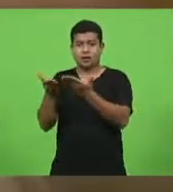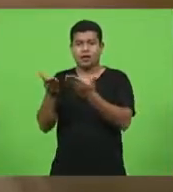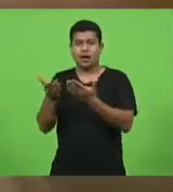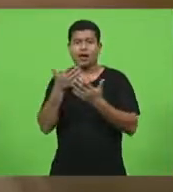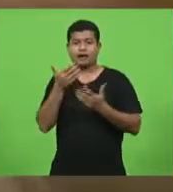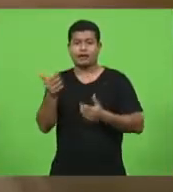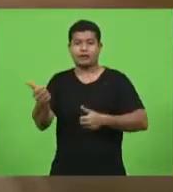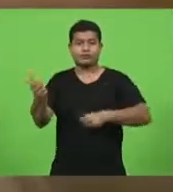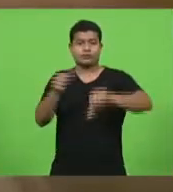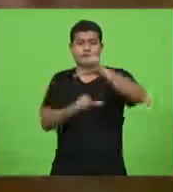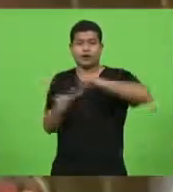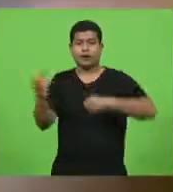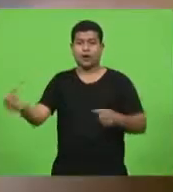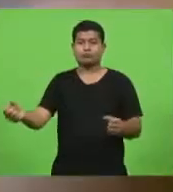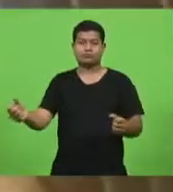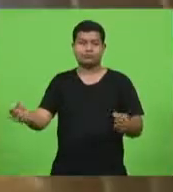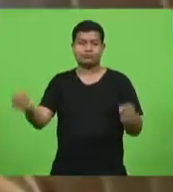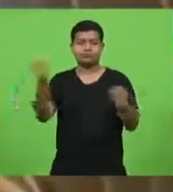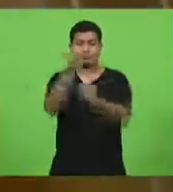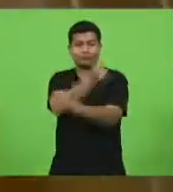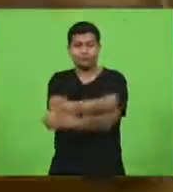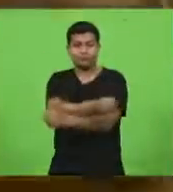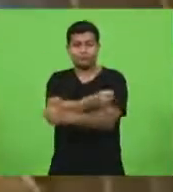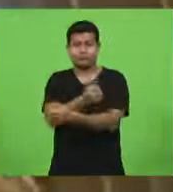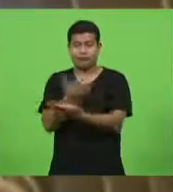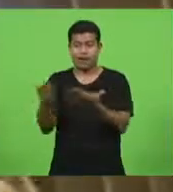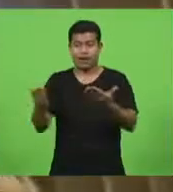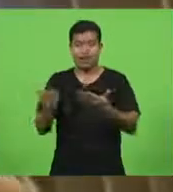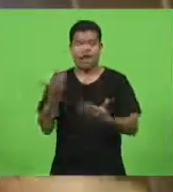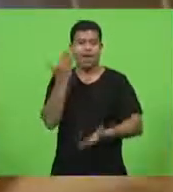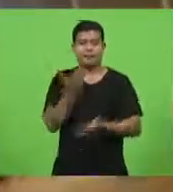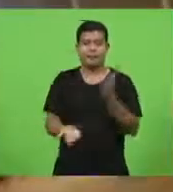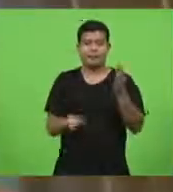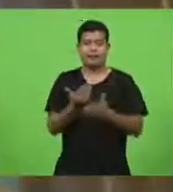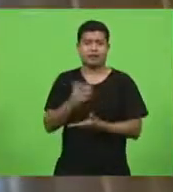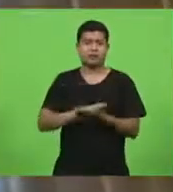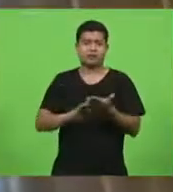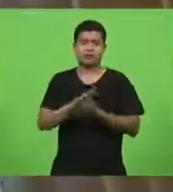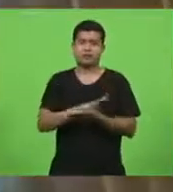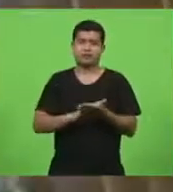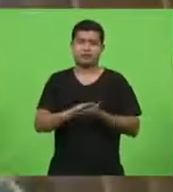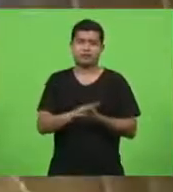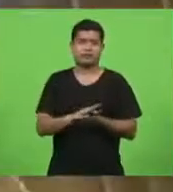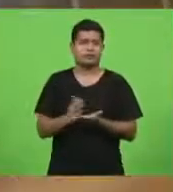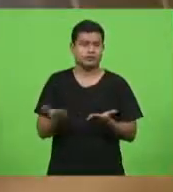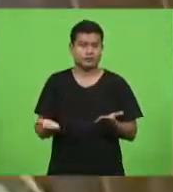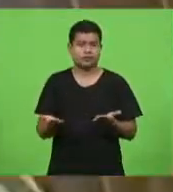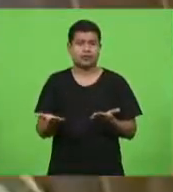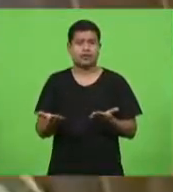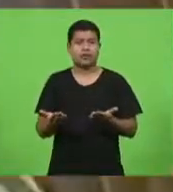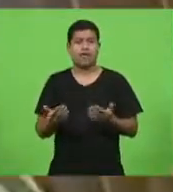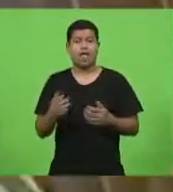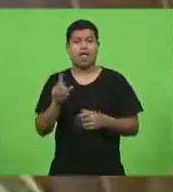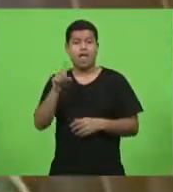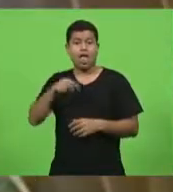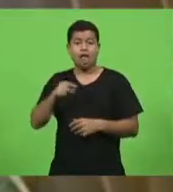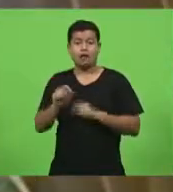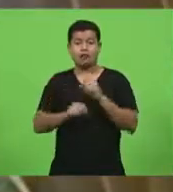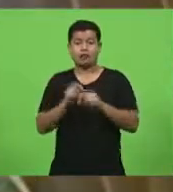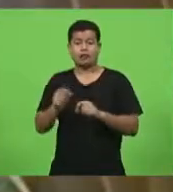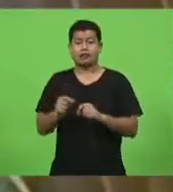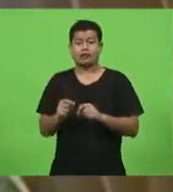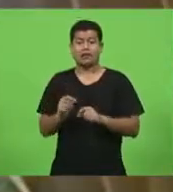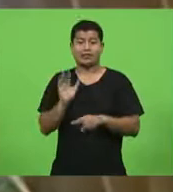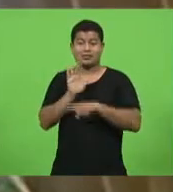bombeiro, pelo menos, é assim, e acho na polícia da mesma forma, né? Ninguém perde nada, né? Essas trocas são feitas de forma sempre a privilegiar o mais antigo